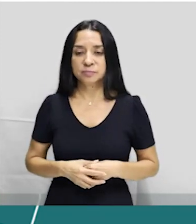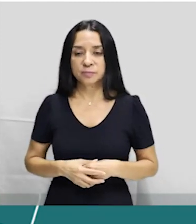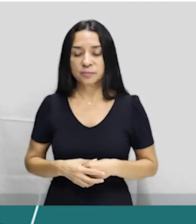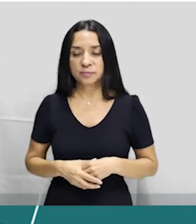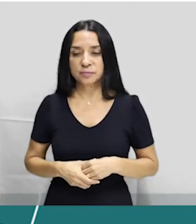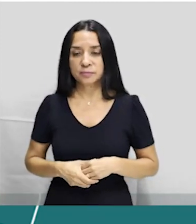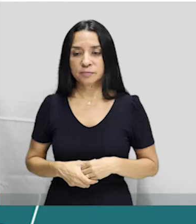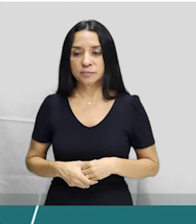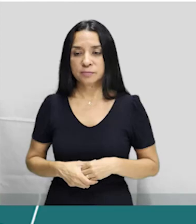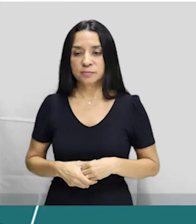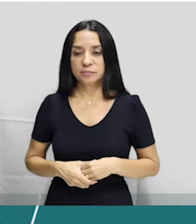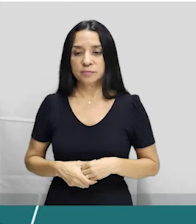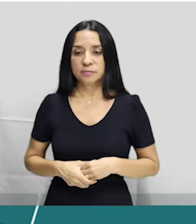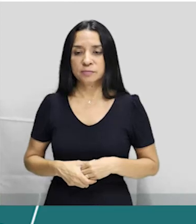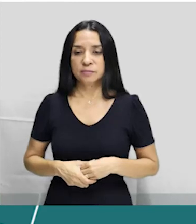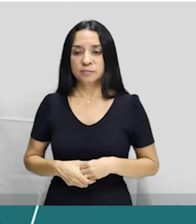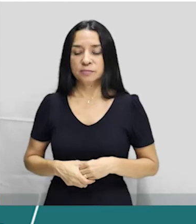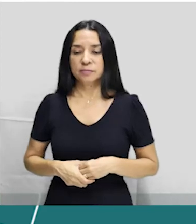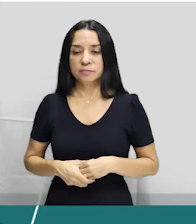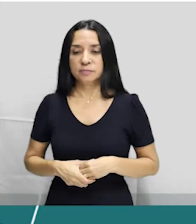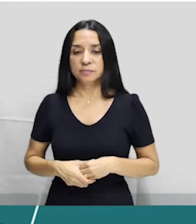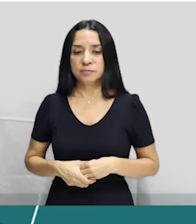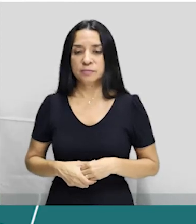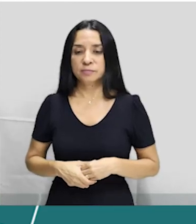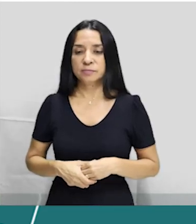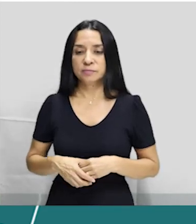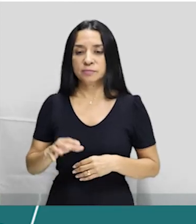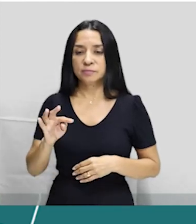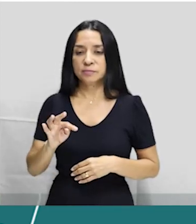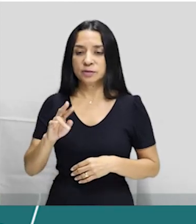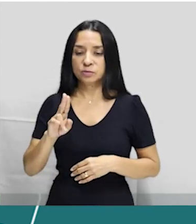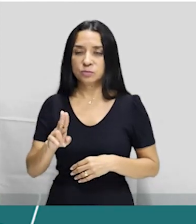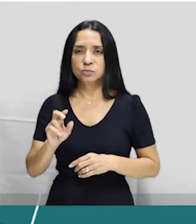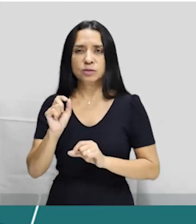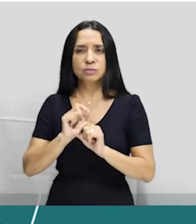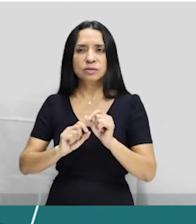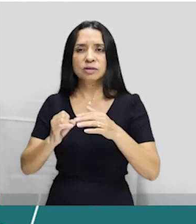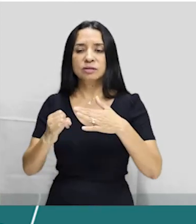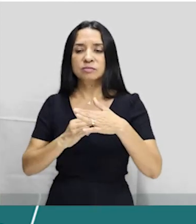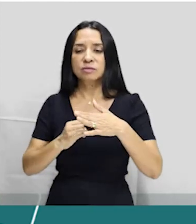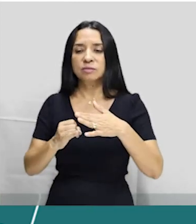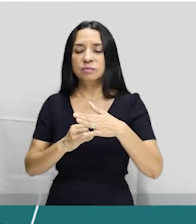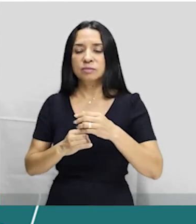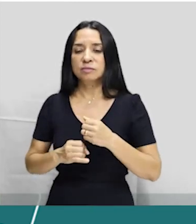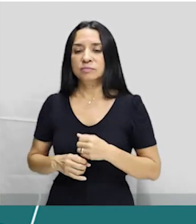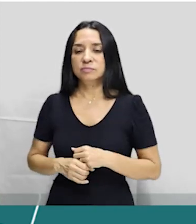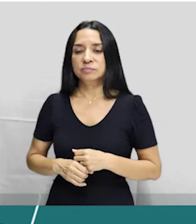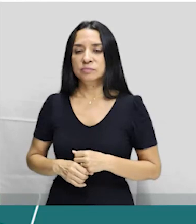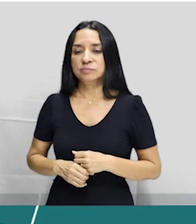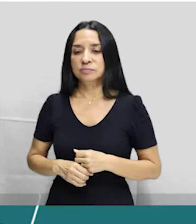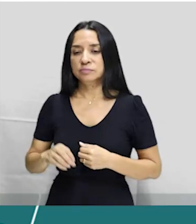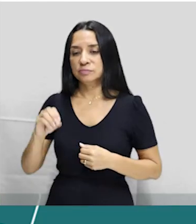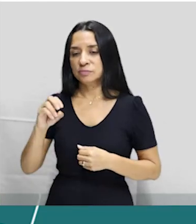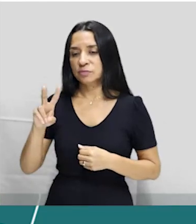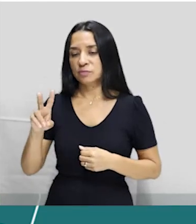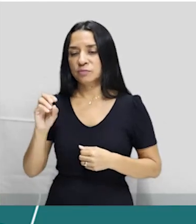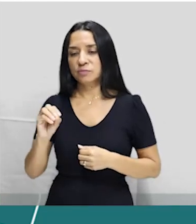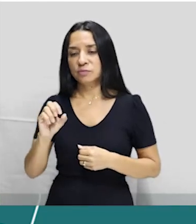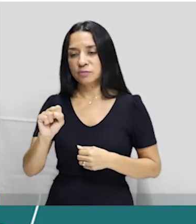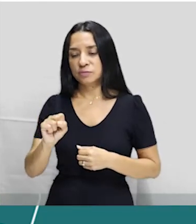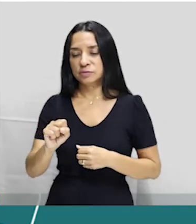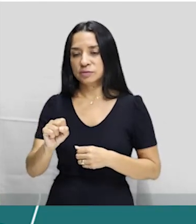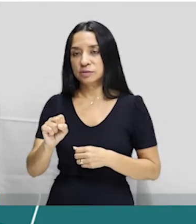tardes, muy bien. E tu? Tu é informal. Ou e vos? O vos é